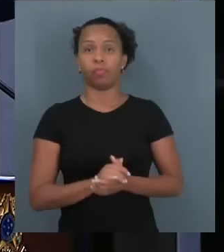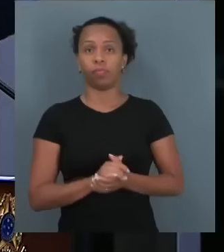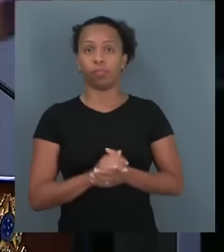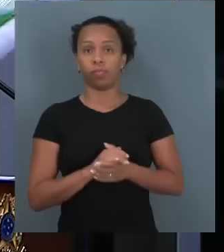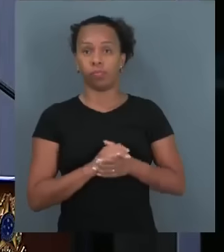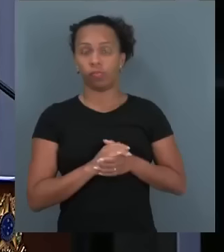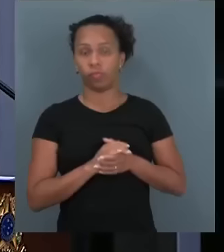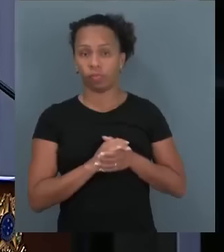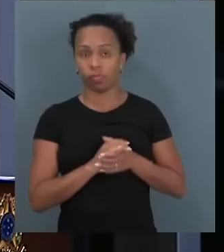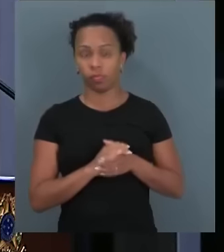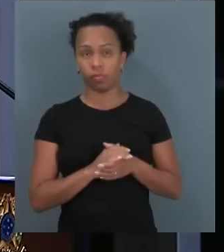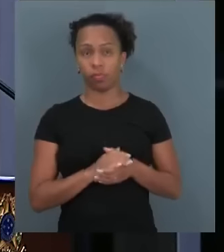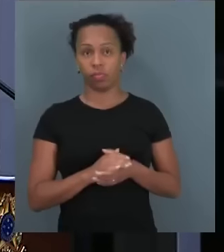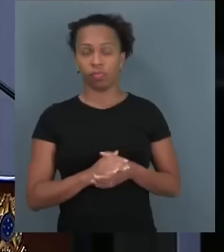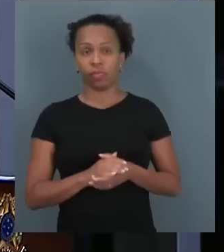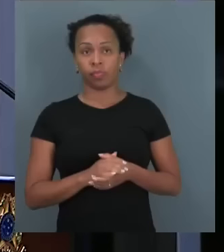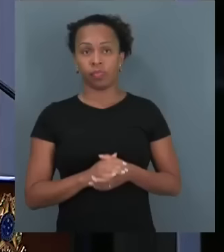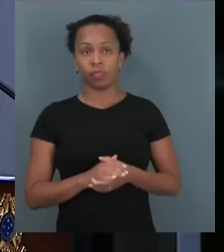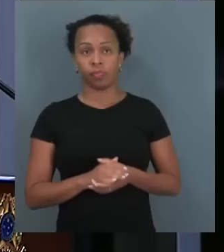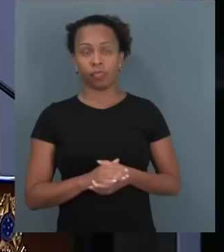aqui.